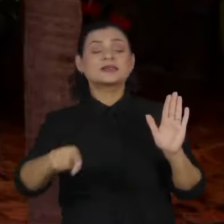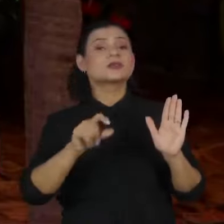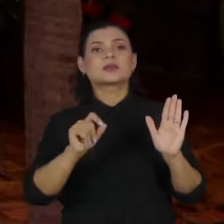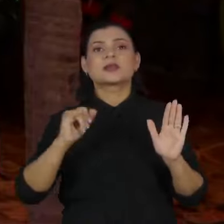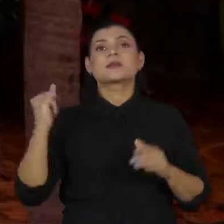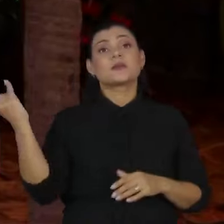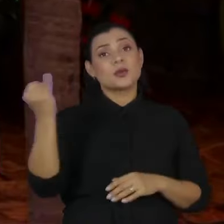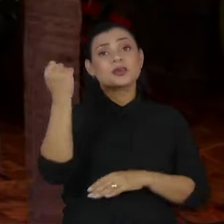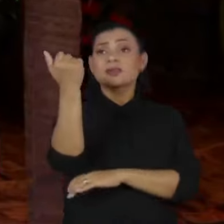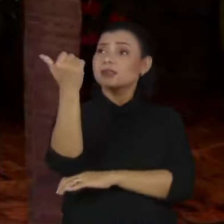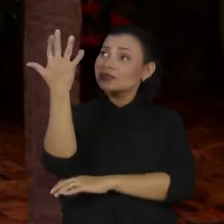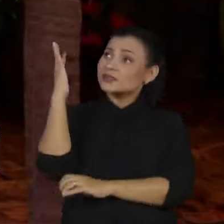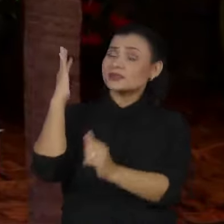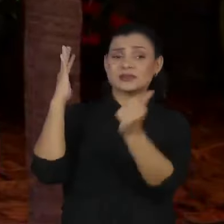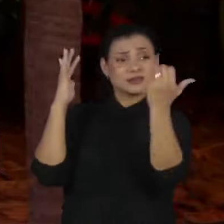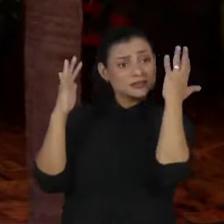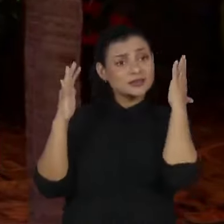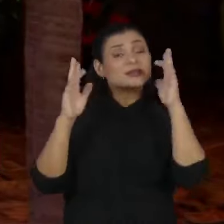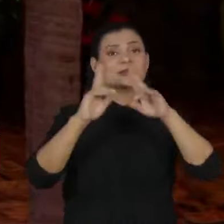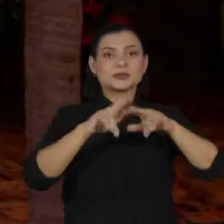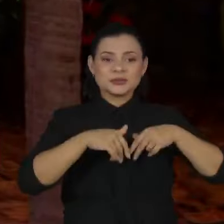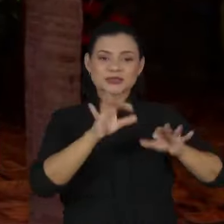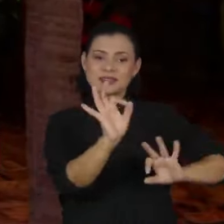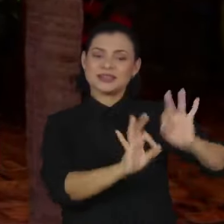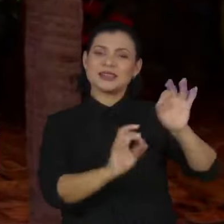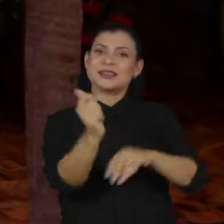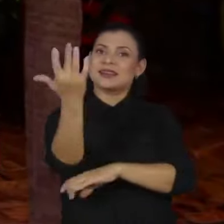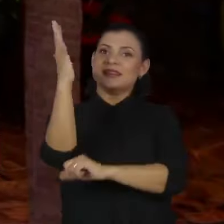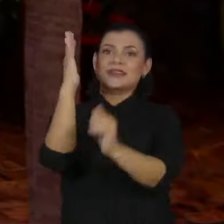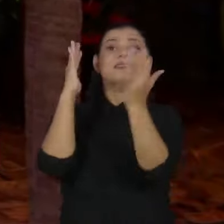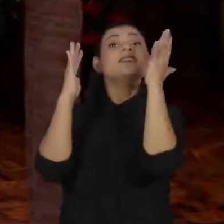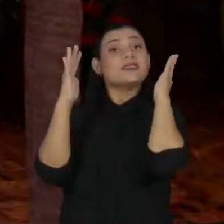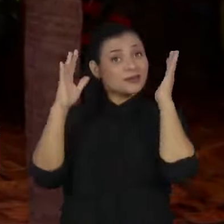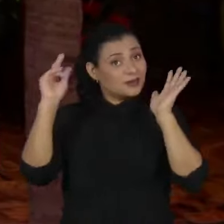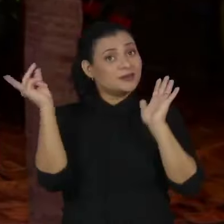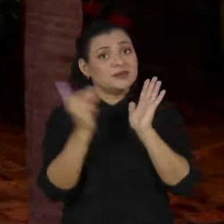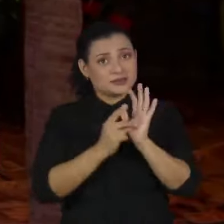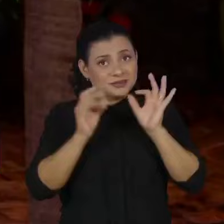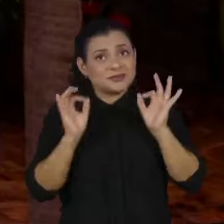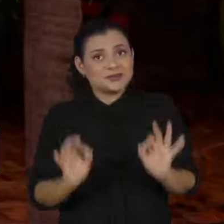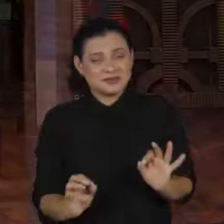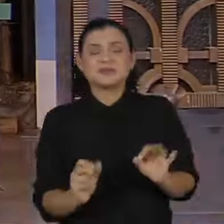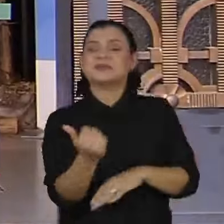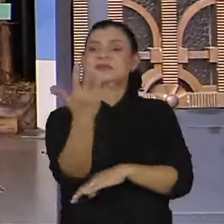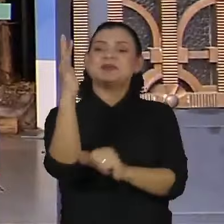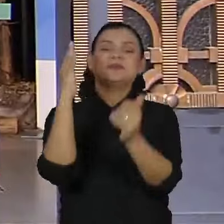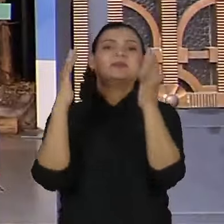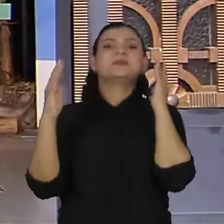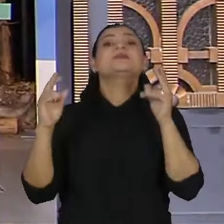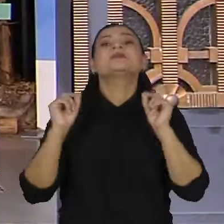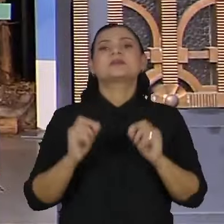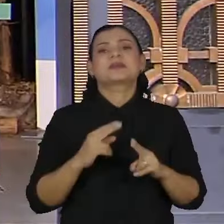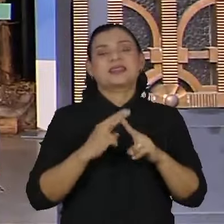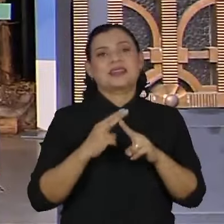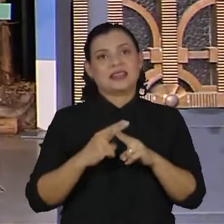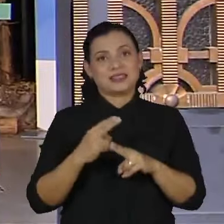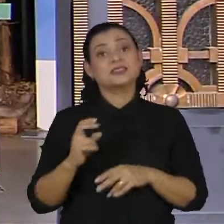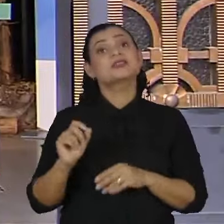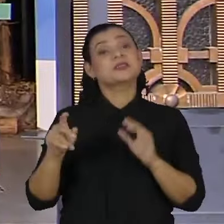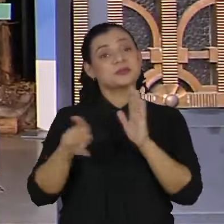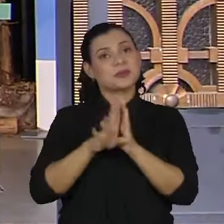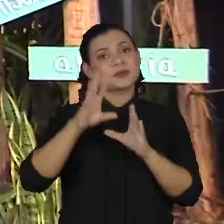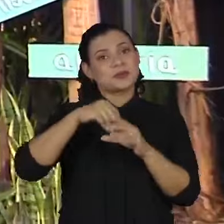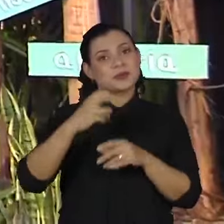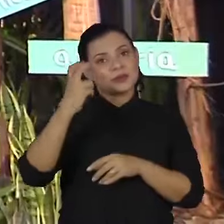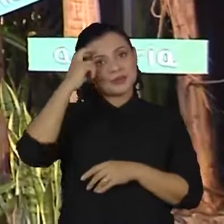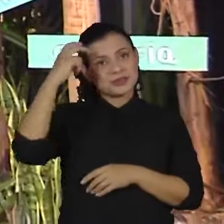importância da floresta. E para isso foi montada uma floresta viva logo na entrada aqui da Caixa Cultural São Paulo. Essa